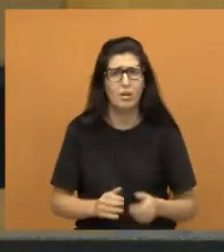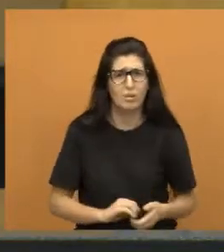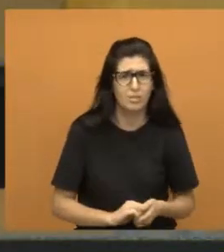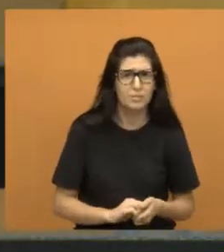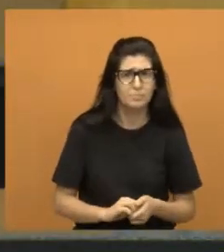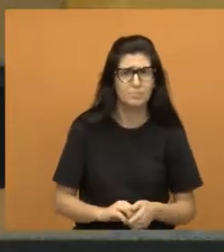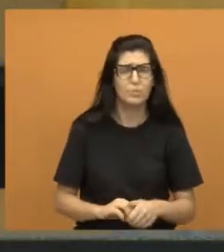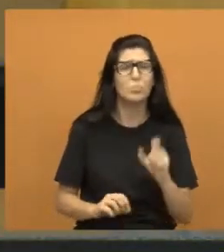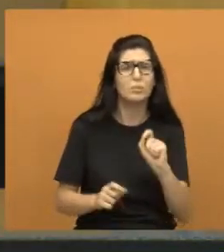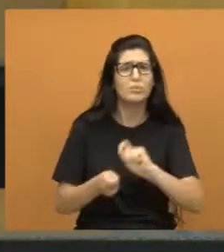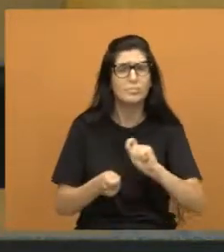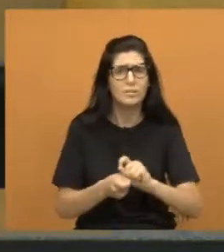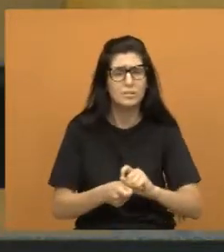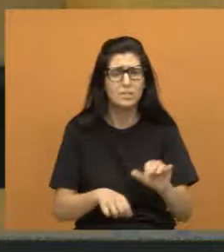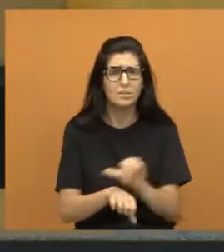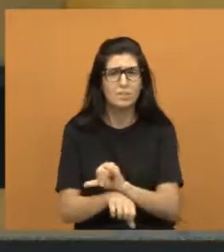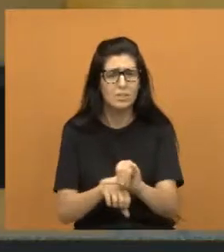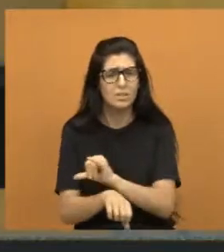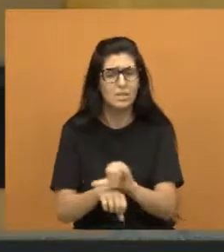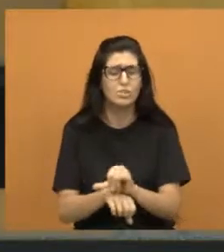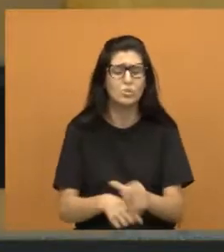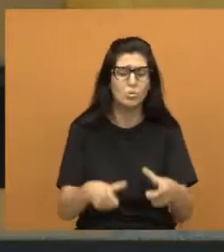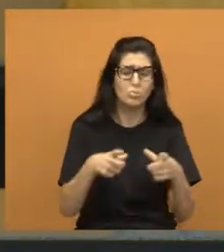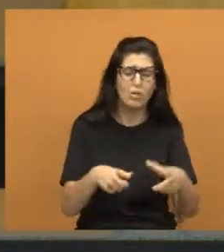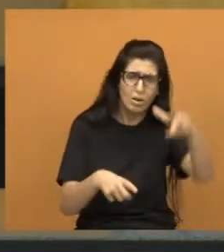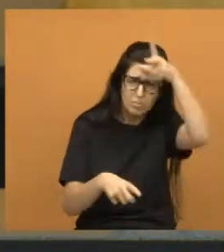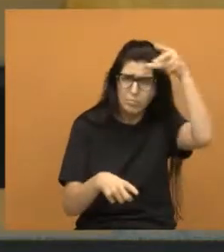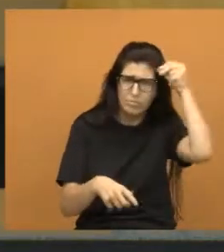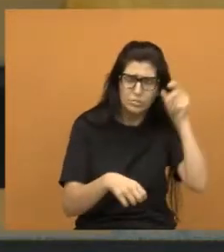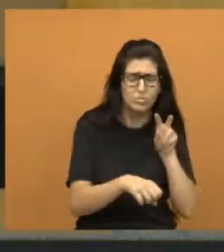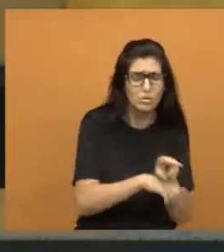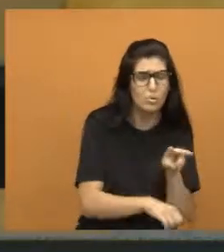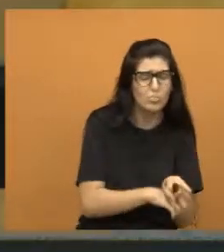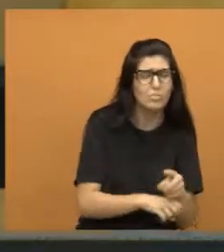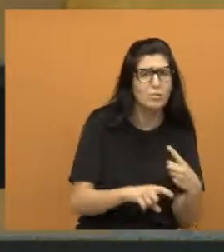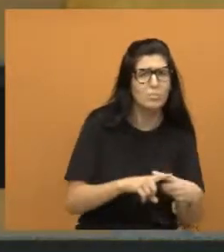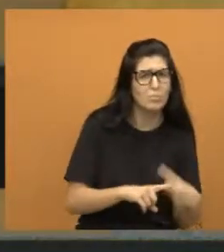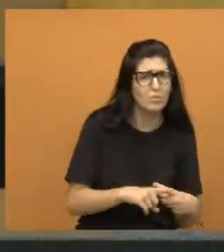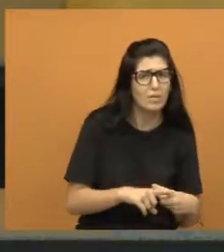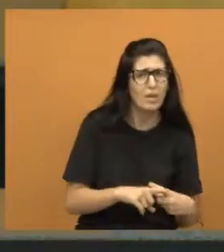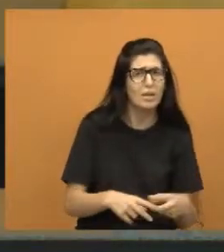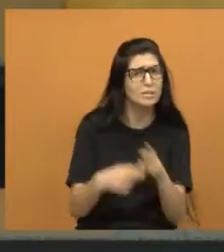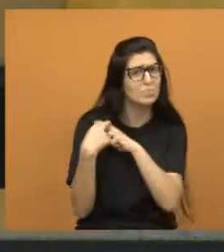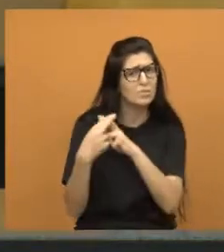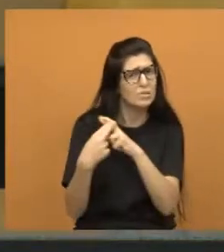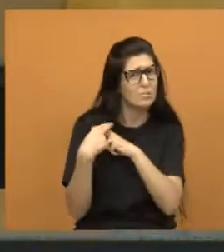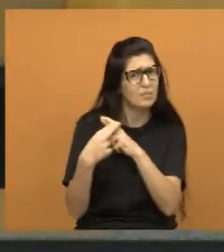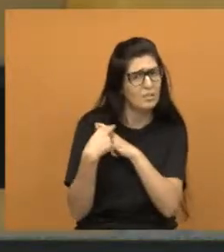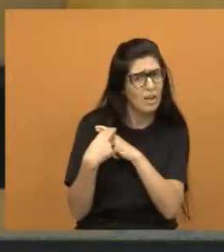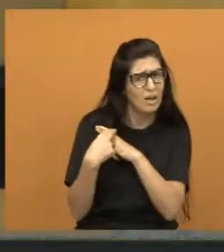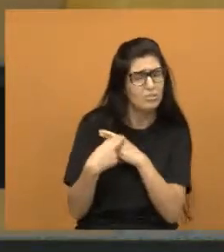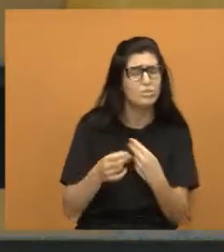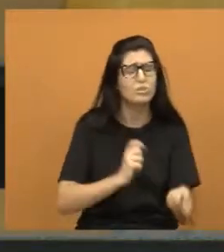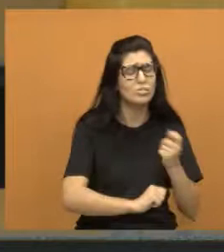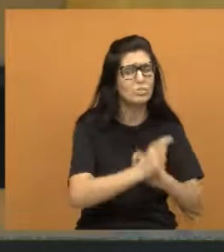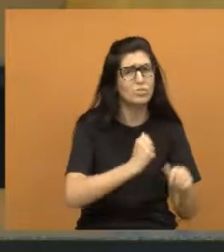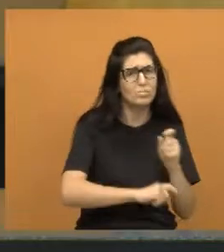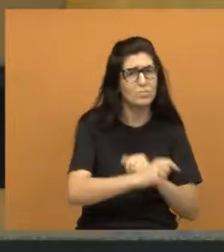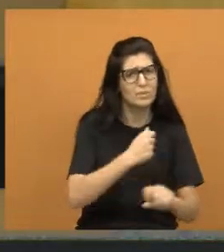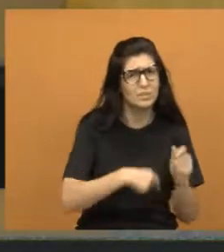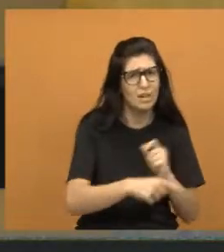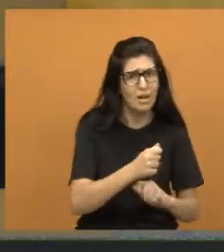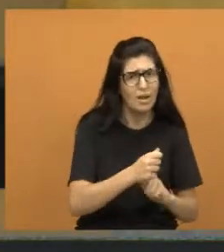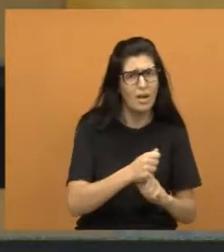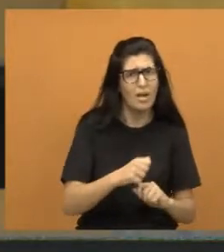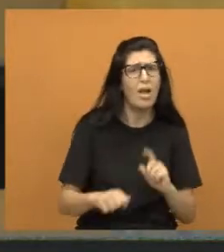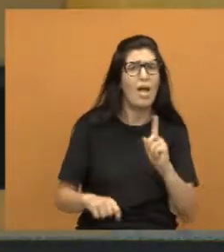que vai ser feito no espaço público, porque, embora seja público, mas a responsabilidade de gerir e administrar é